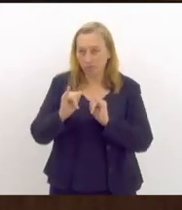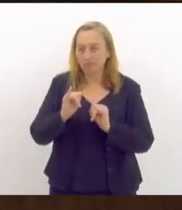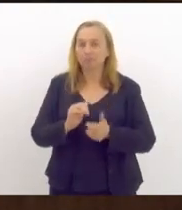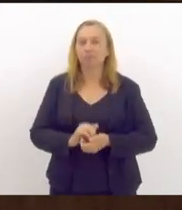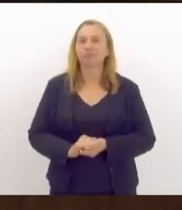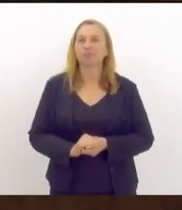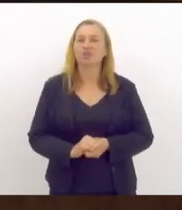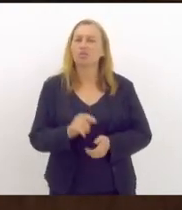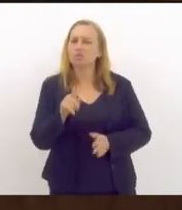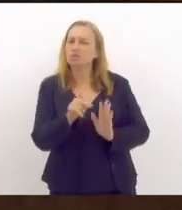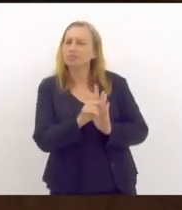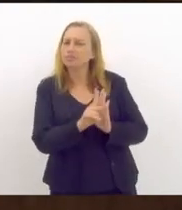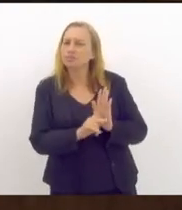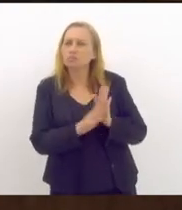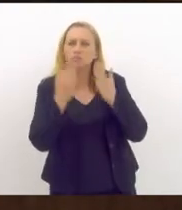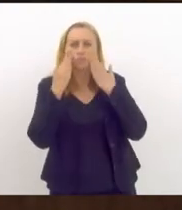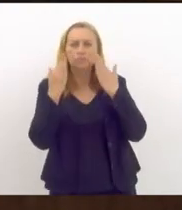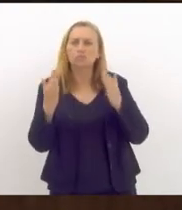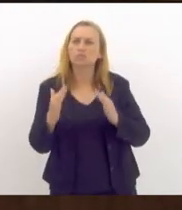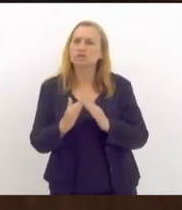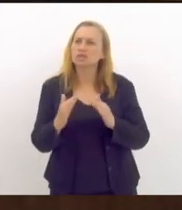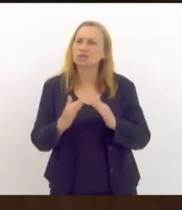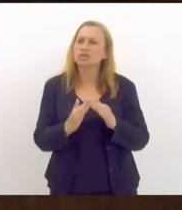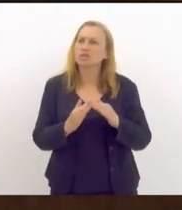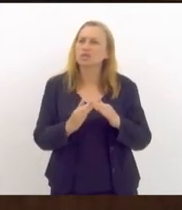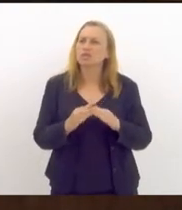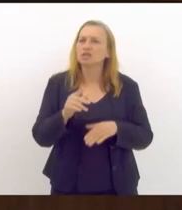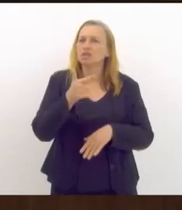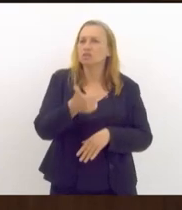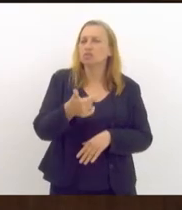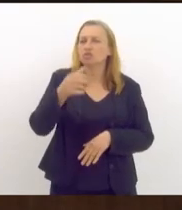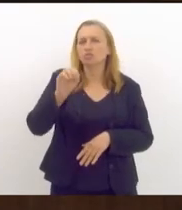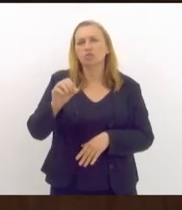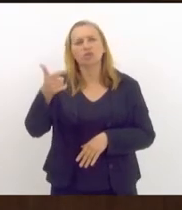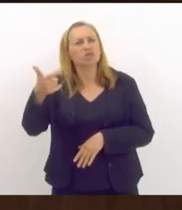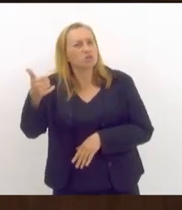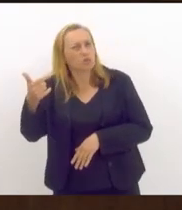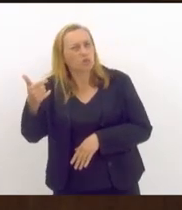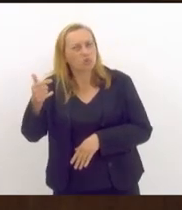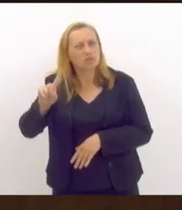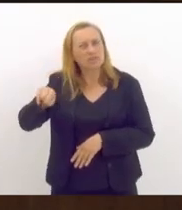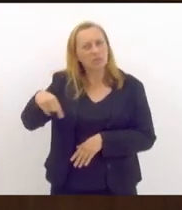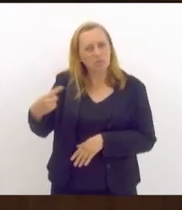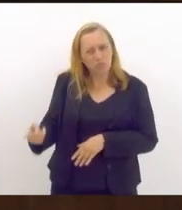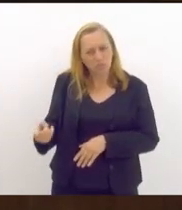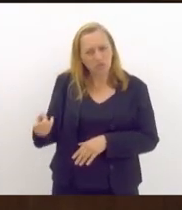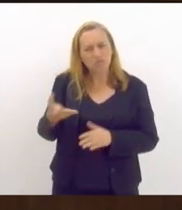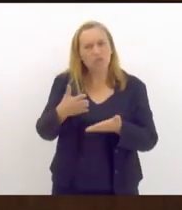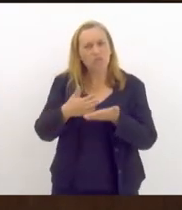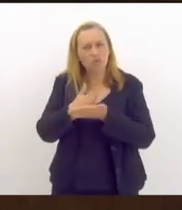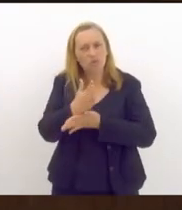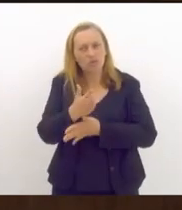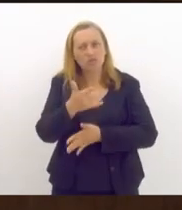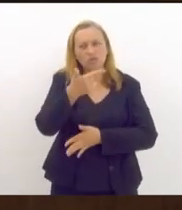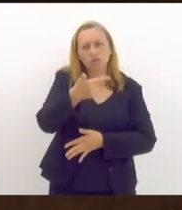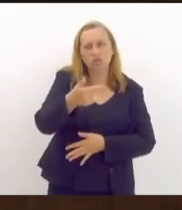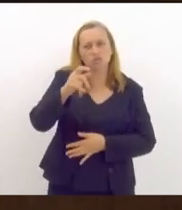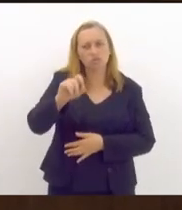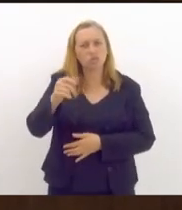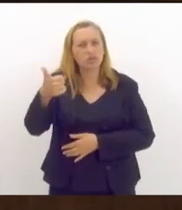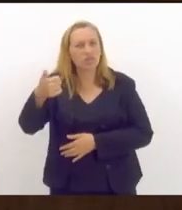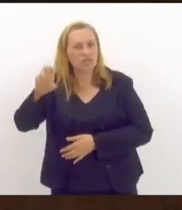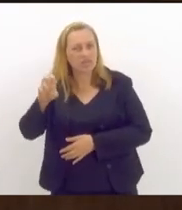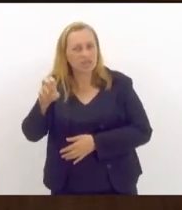esse projeto foi apresentado na casa Originalmente em 2012 depois foi aprovado em 2015